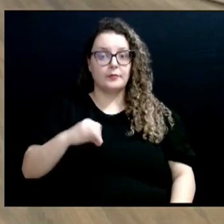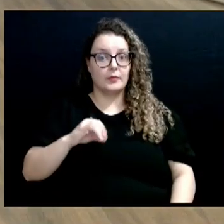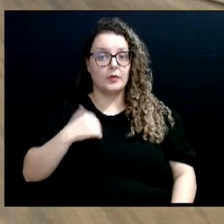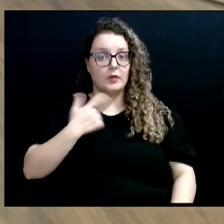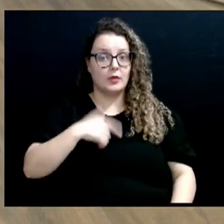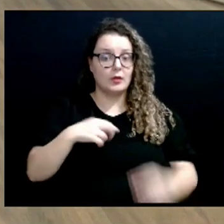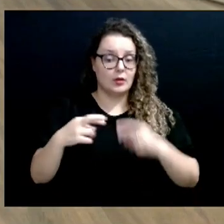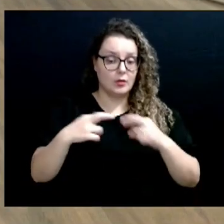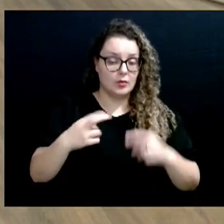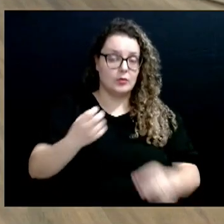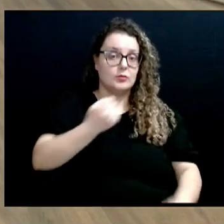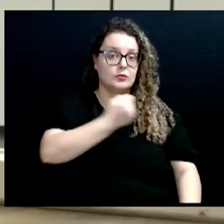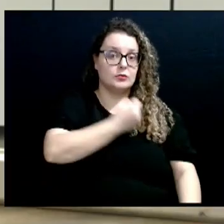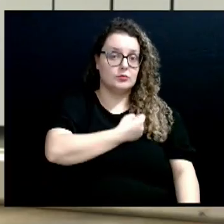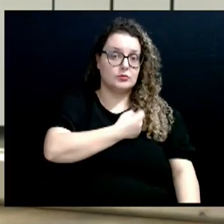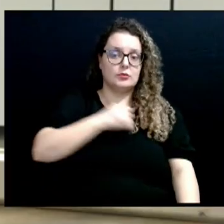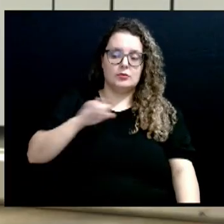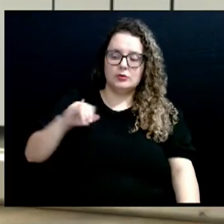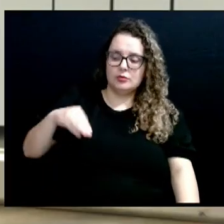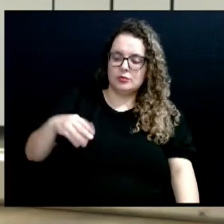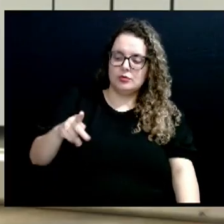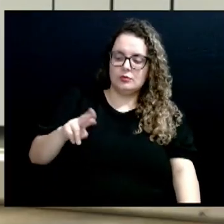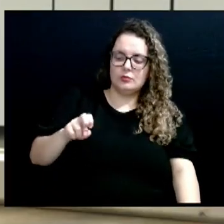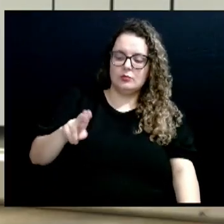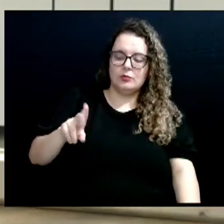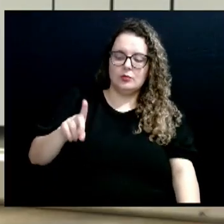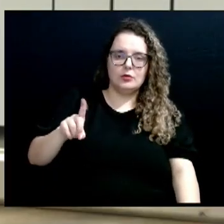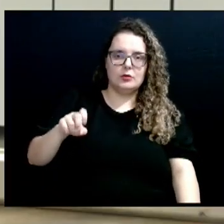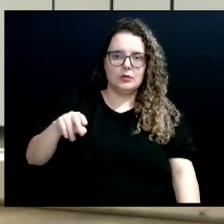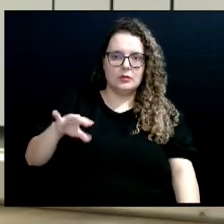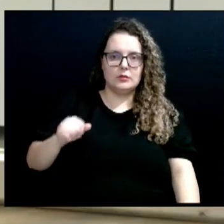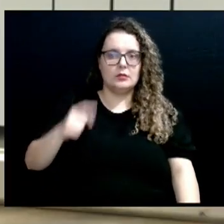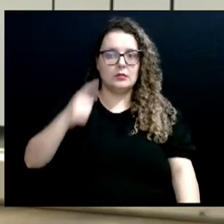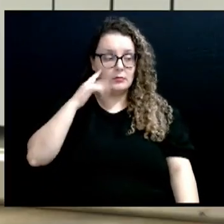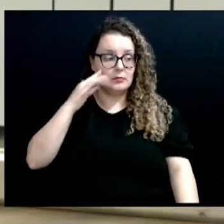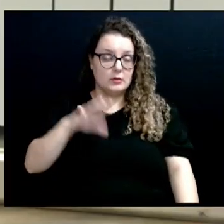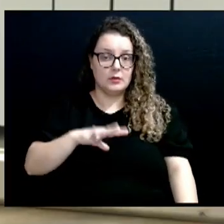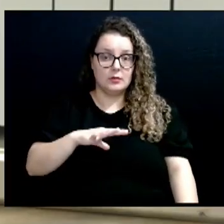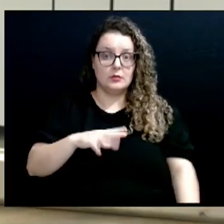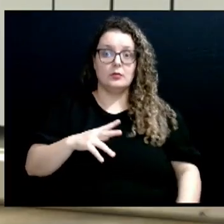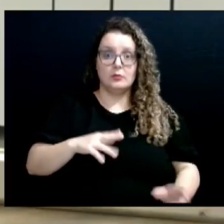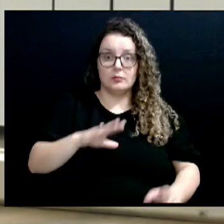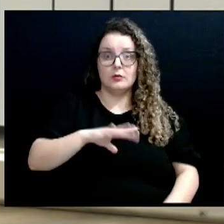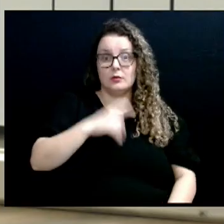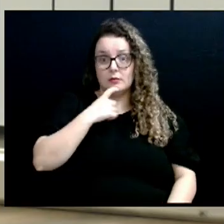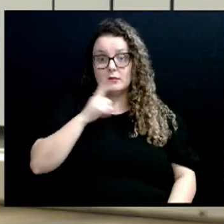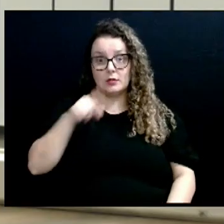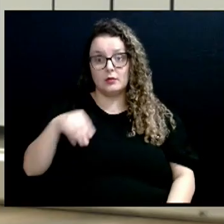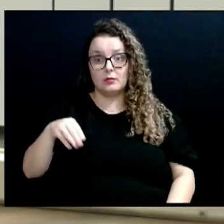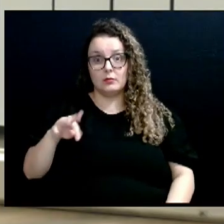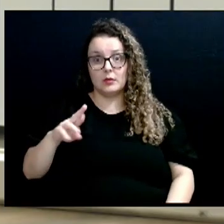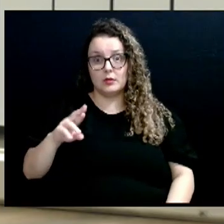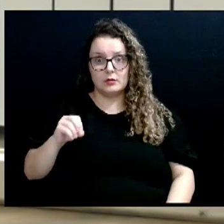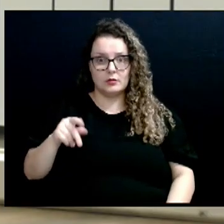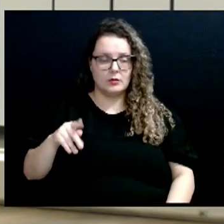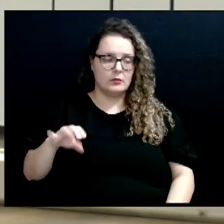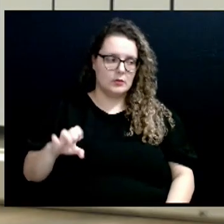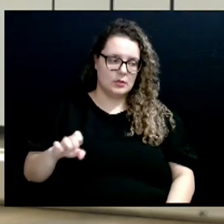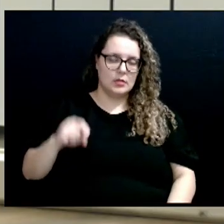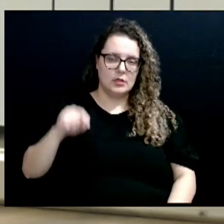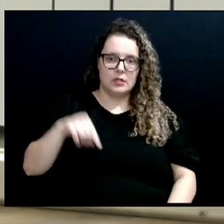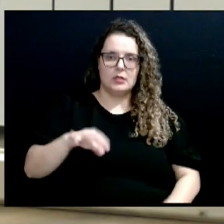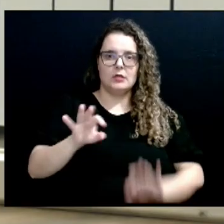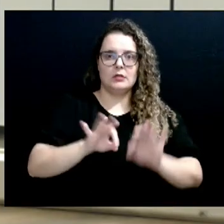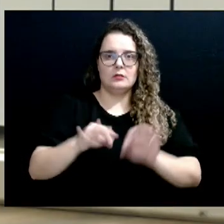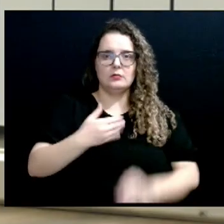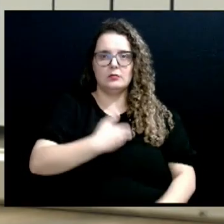de imprudências que acontecem no trânsito, vamos pensar em uma cidade como Campinas, que é uma metrópole. Esse plano do governo federal